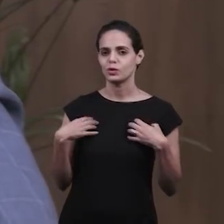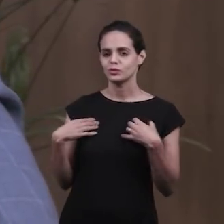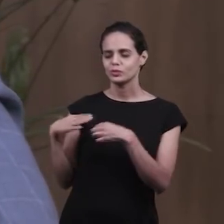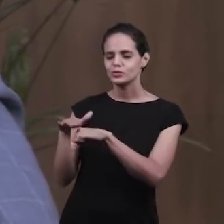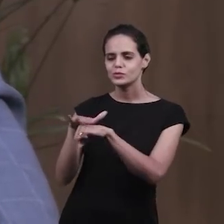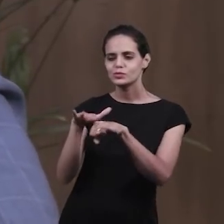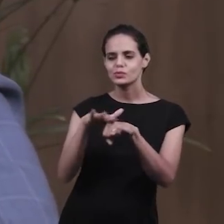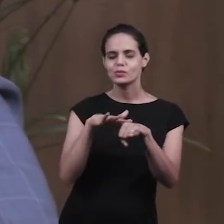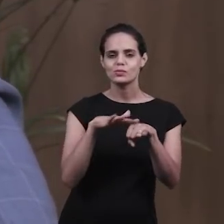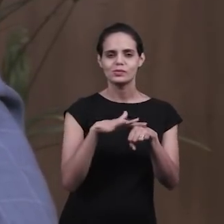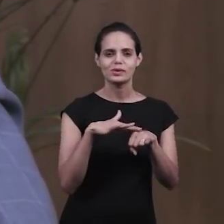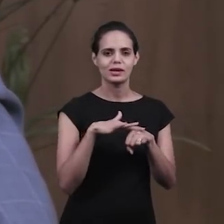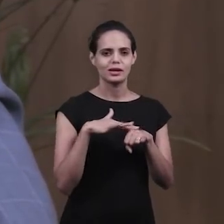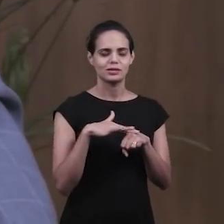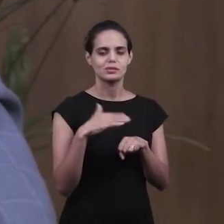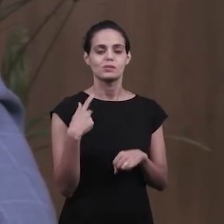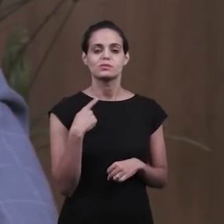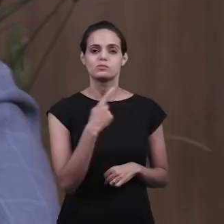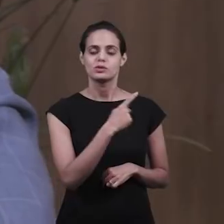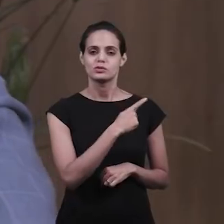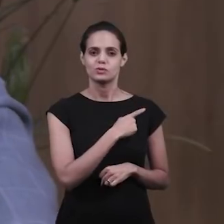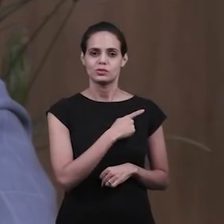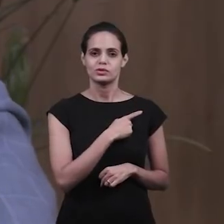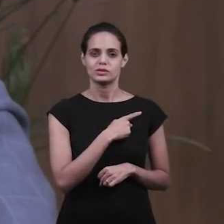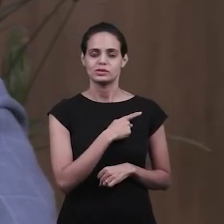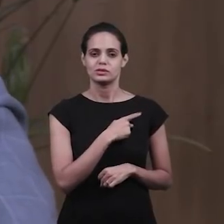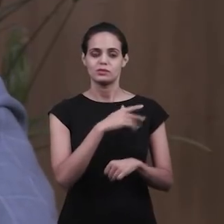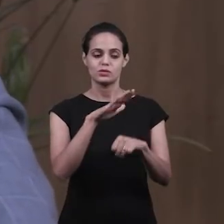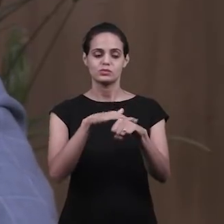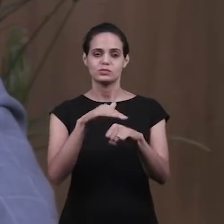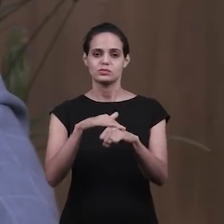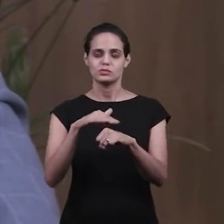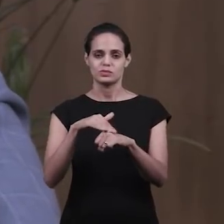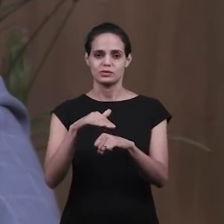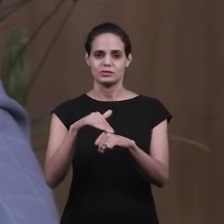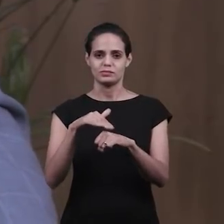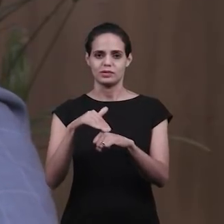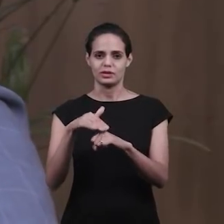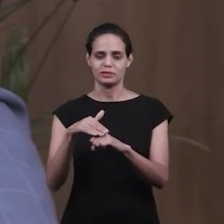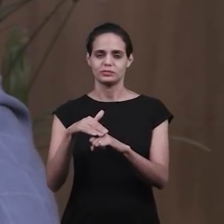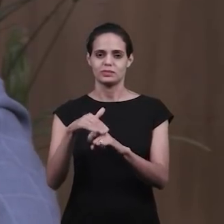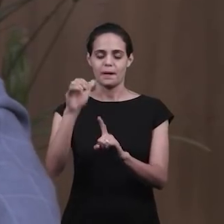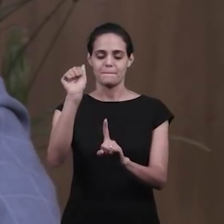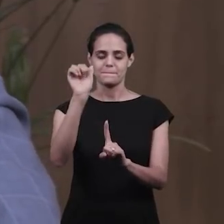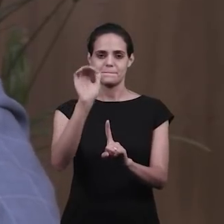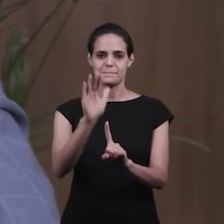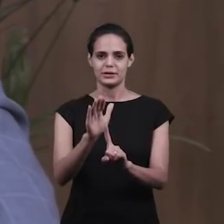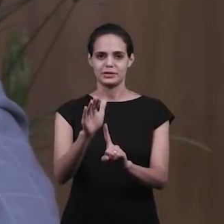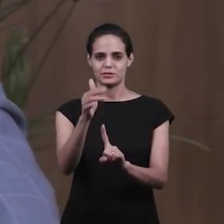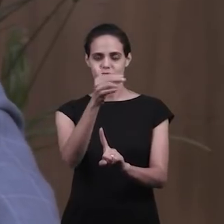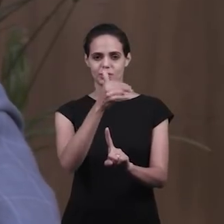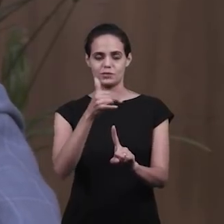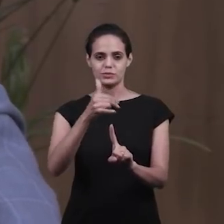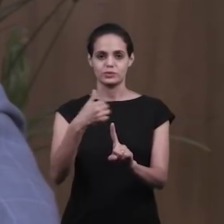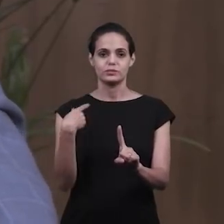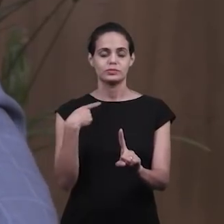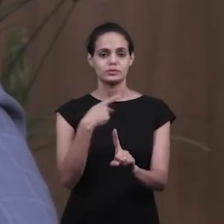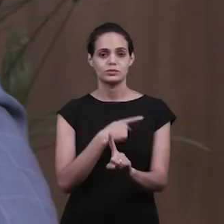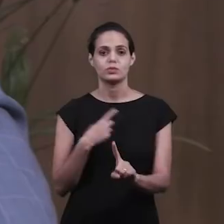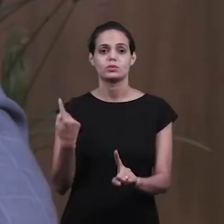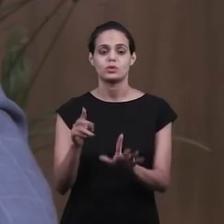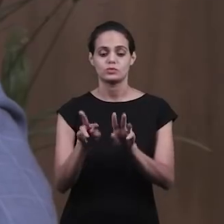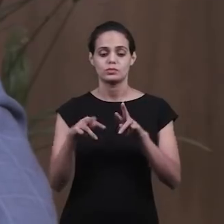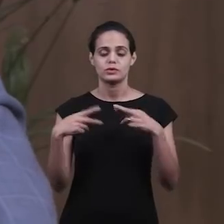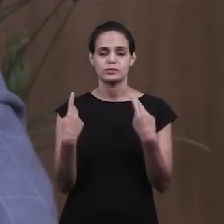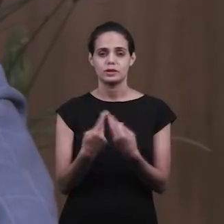levantados, o presbitério começou a entender isso. Nós, os pastores juntos, começamos a entender a característica.